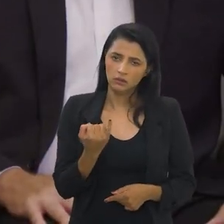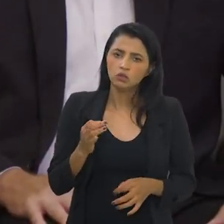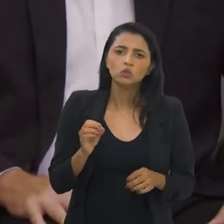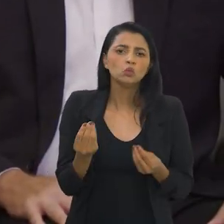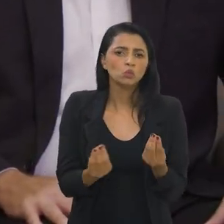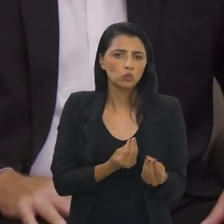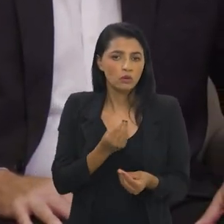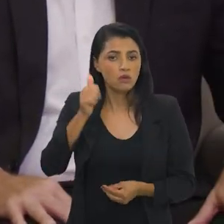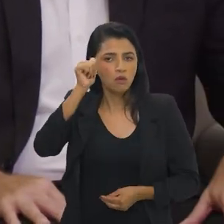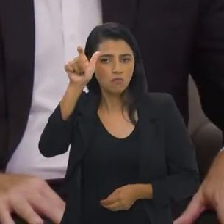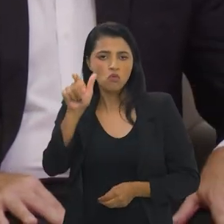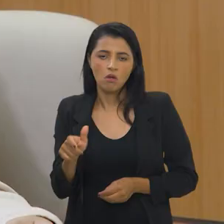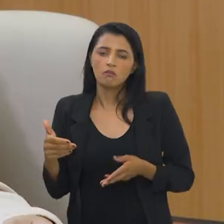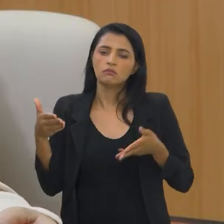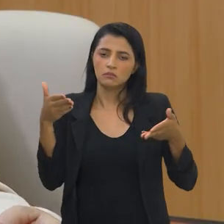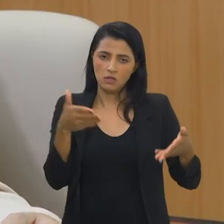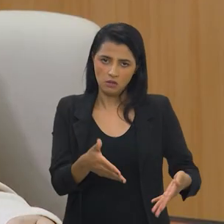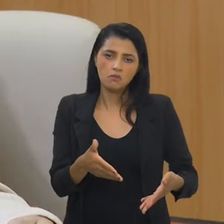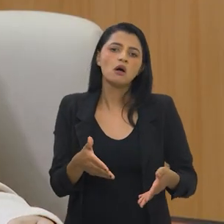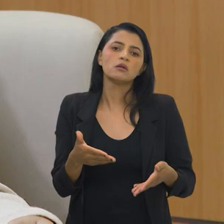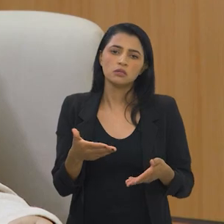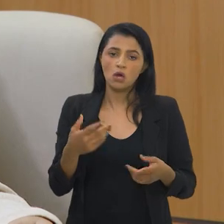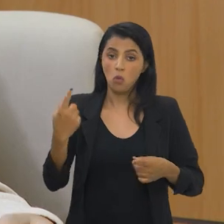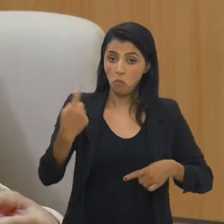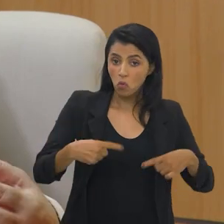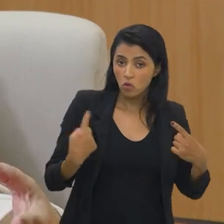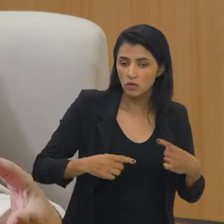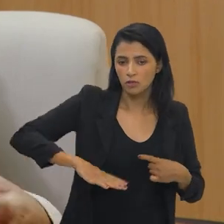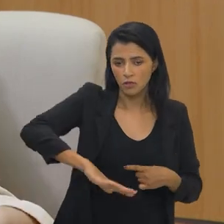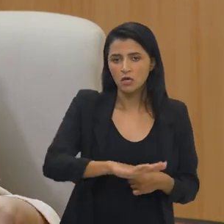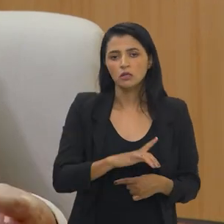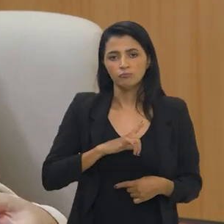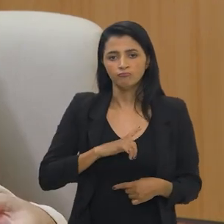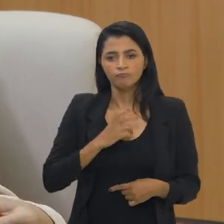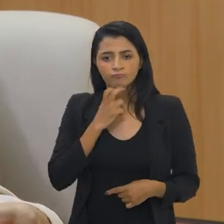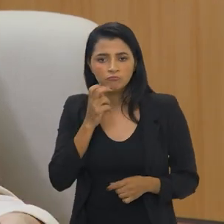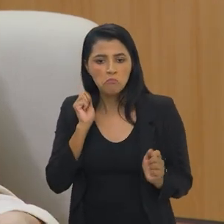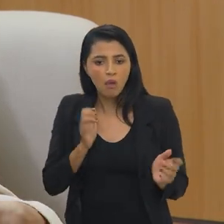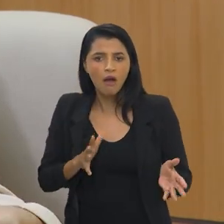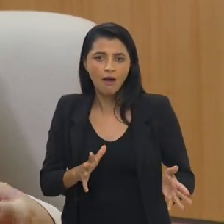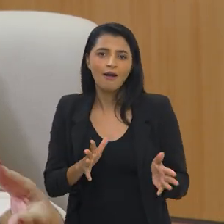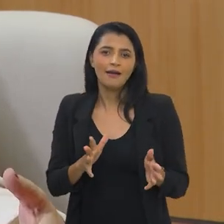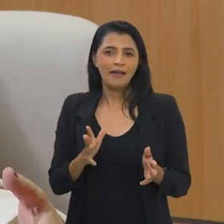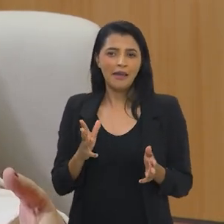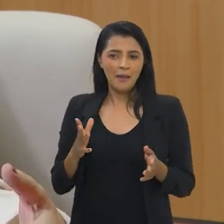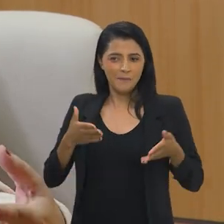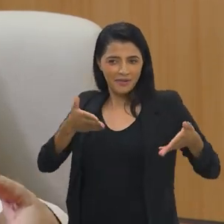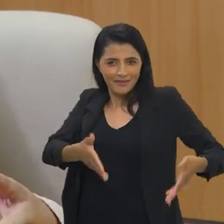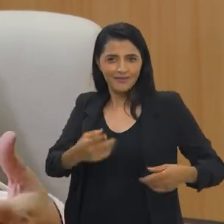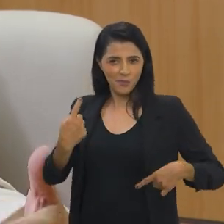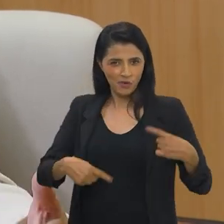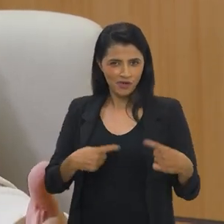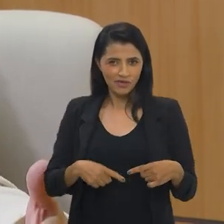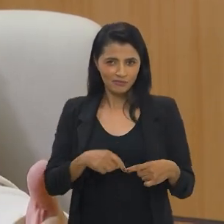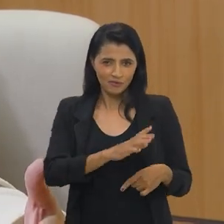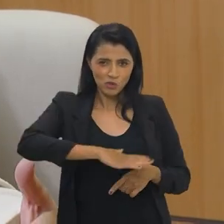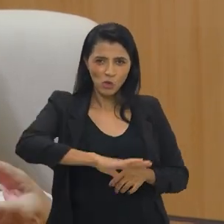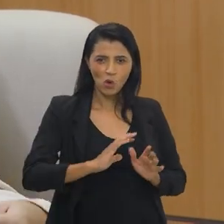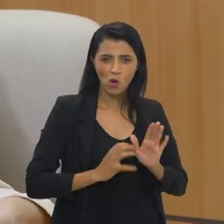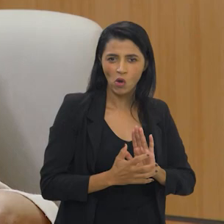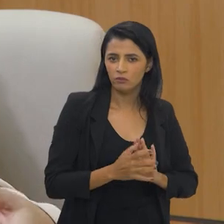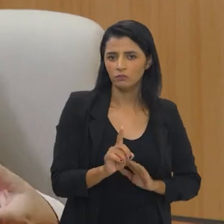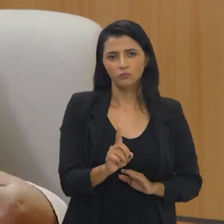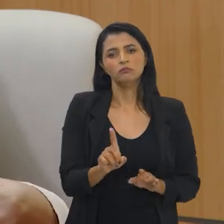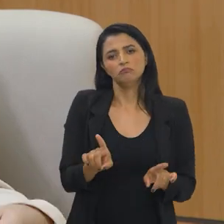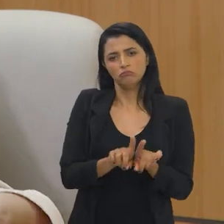fundamental né que as mulheres têm a participação política tem a voz e a participação política que não é só partidária